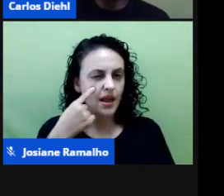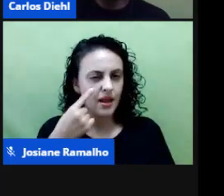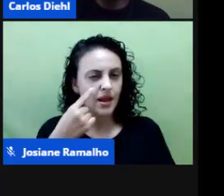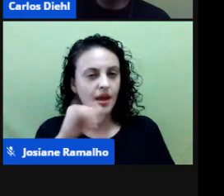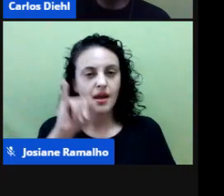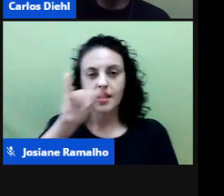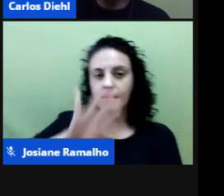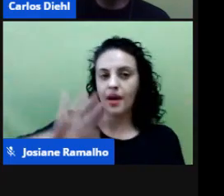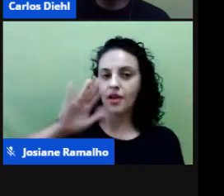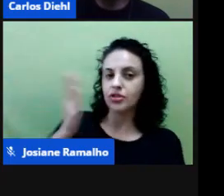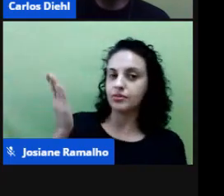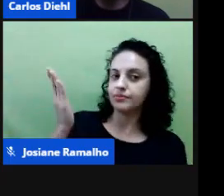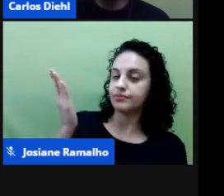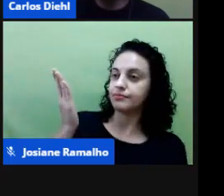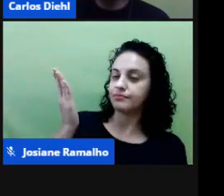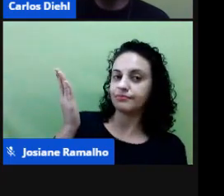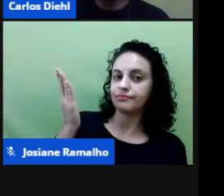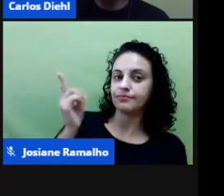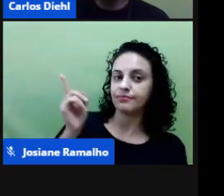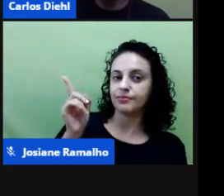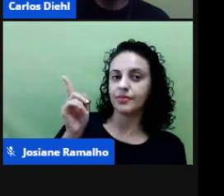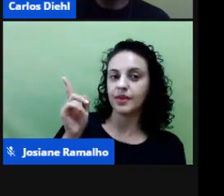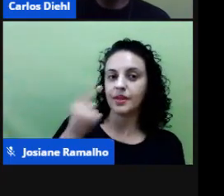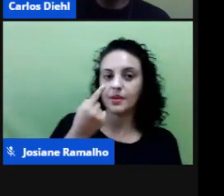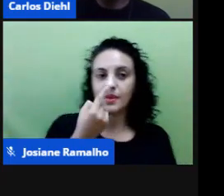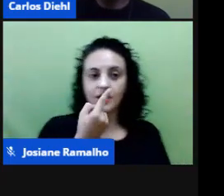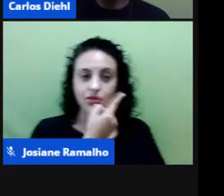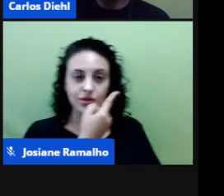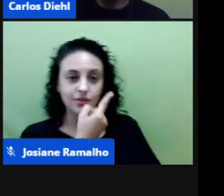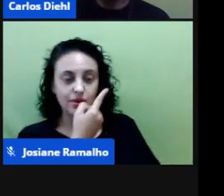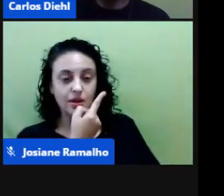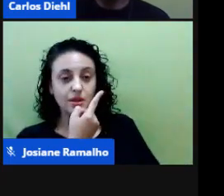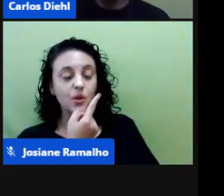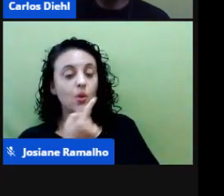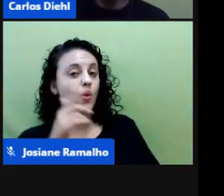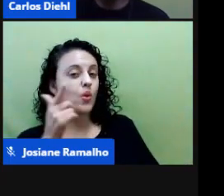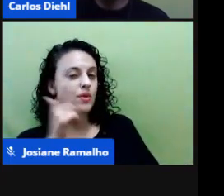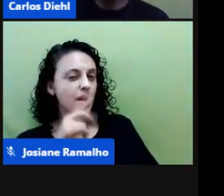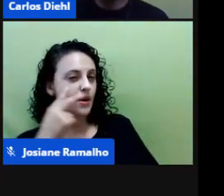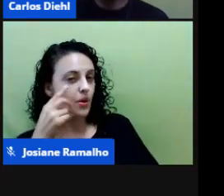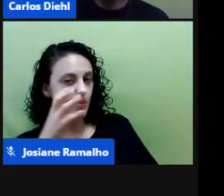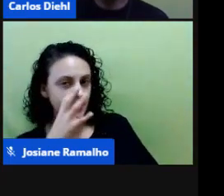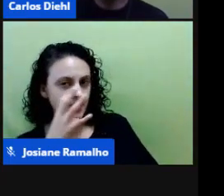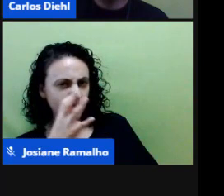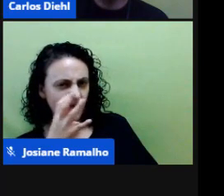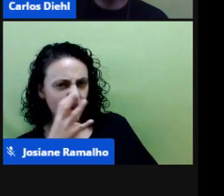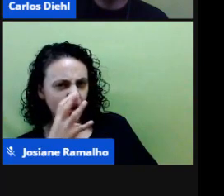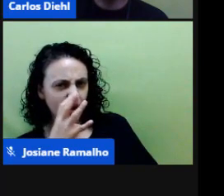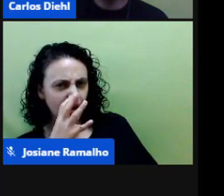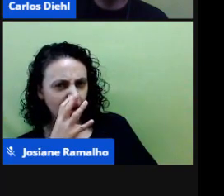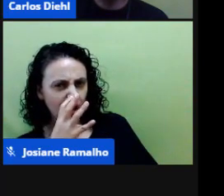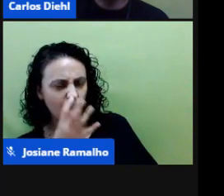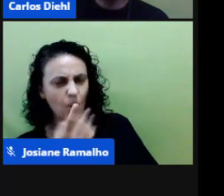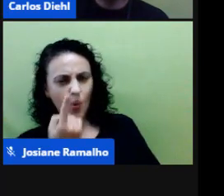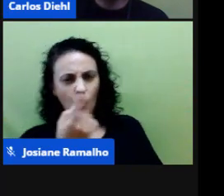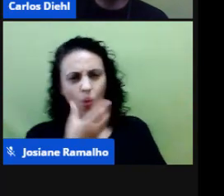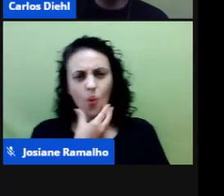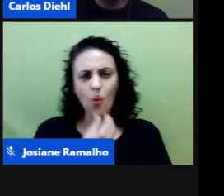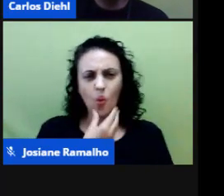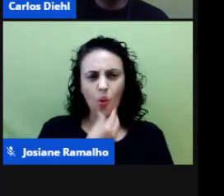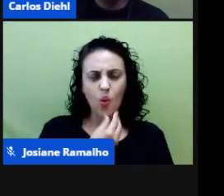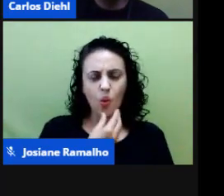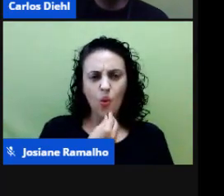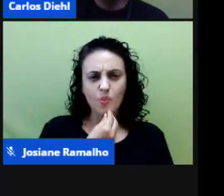cena do filme Os Covardes Devem Morrer, que tem um cara carregando caixão. Isso aqui é uma referência, claro, ao